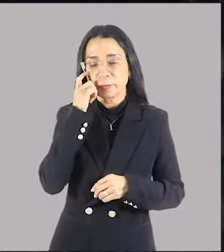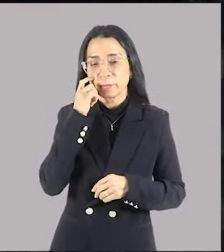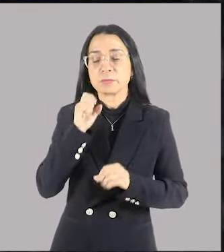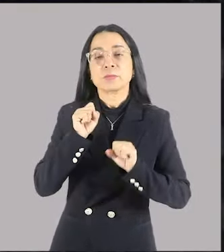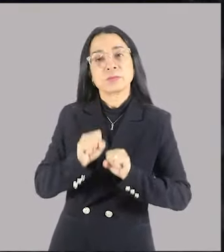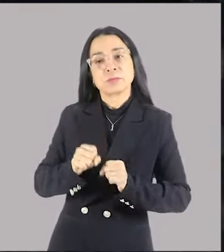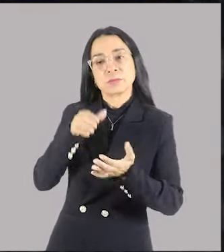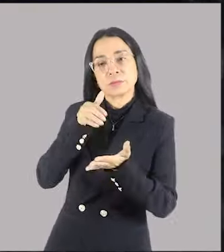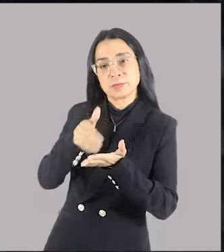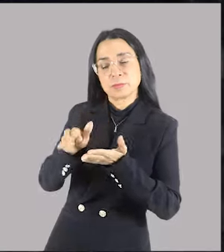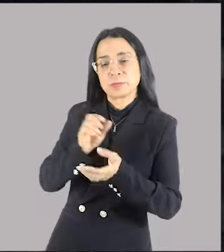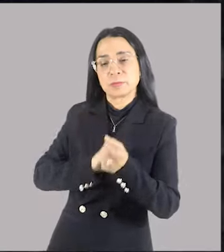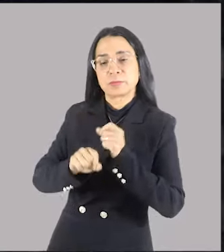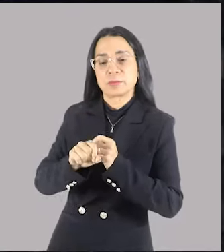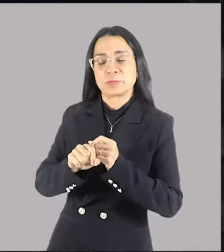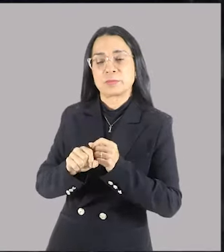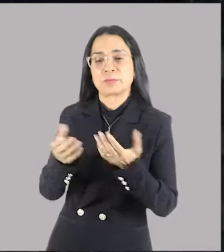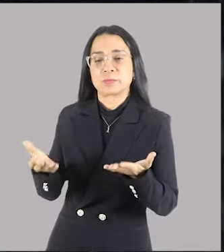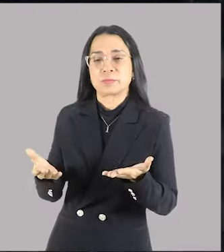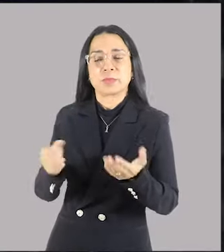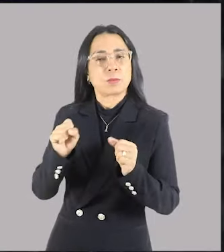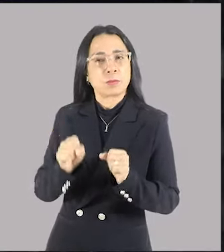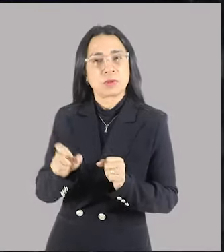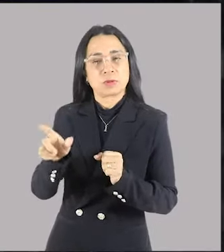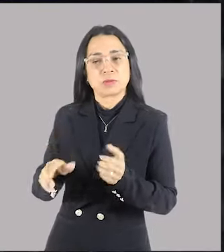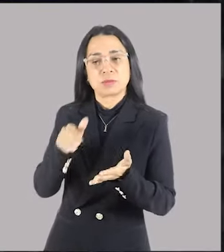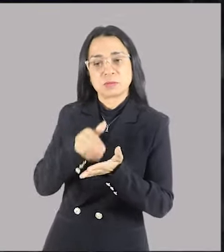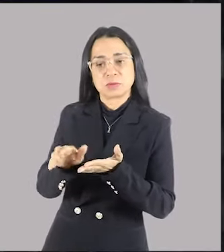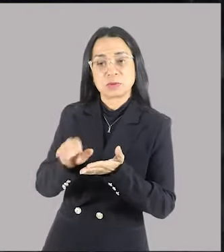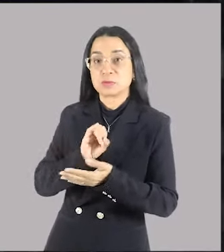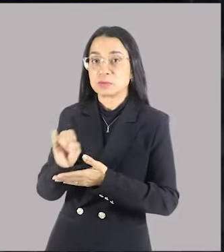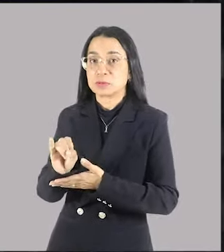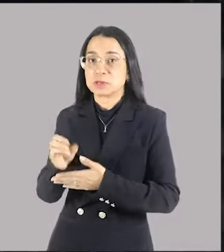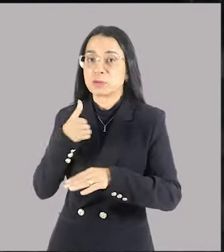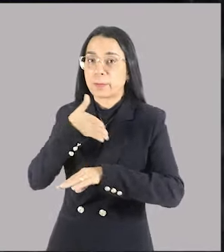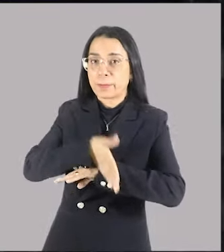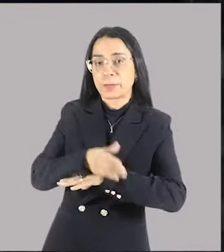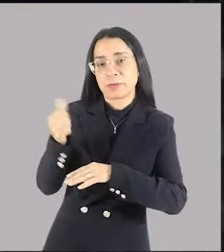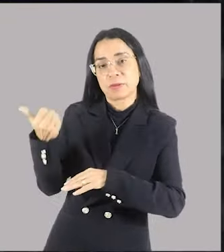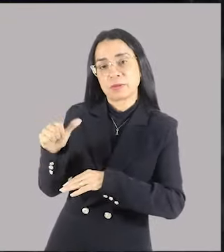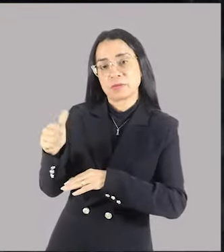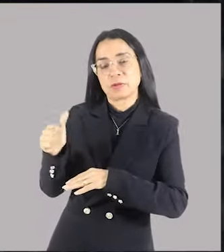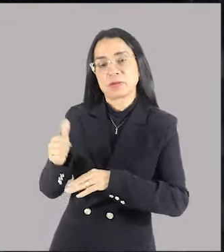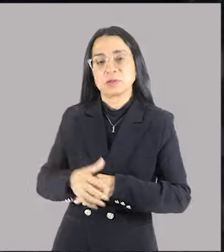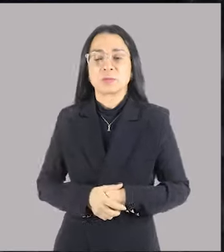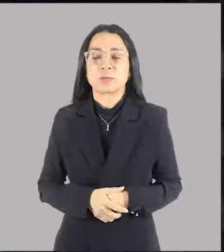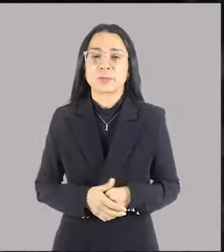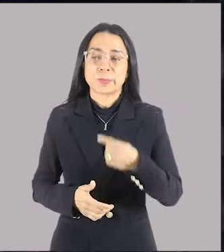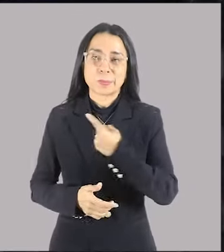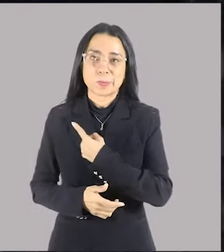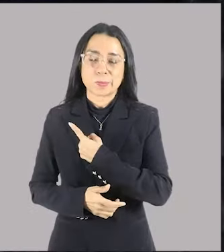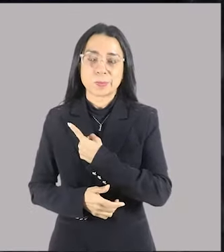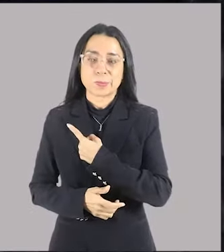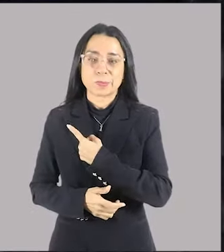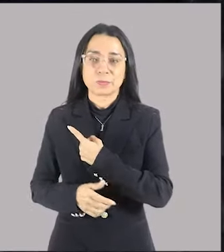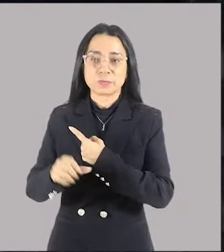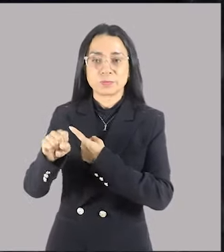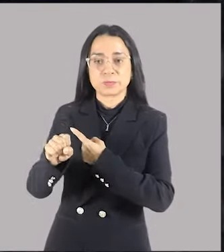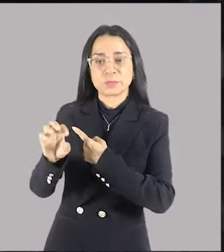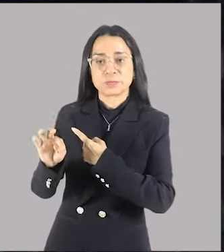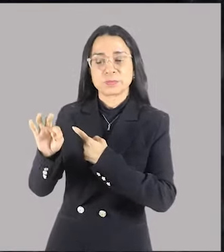poderá ser eh demitido da administração pública Ok o STF entendeu que